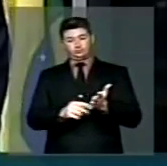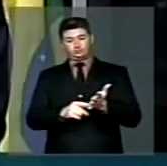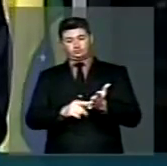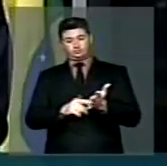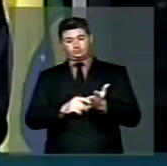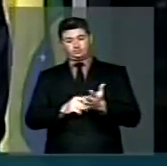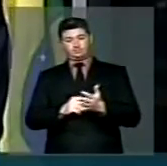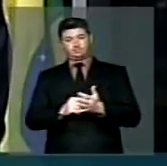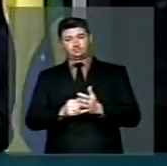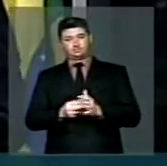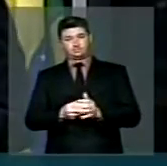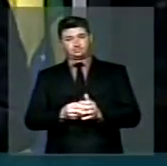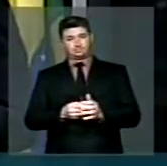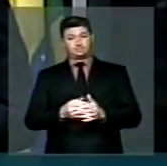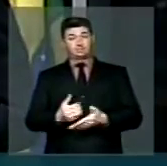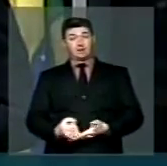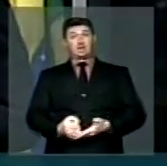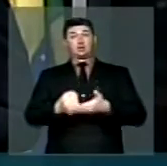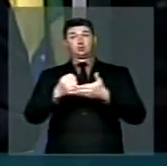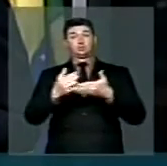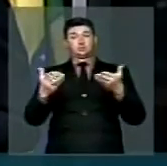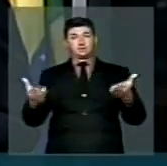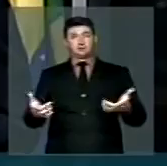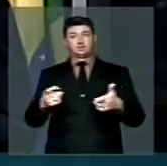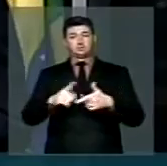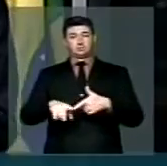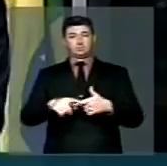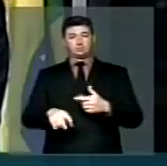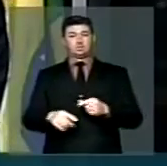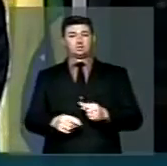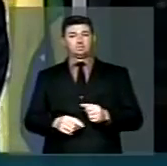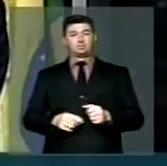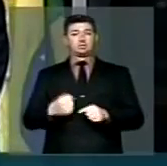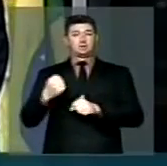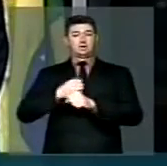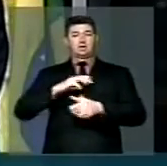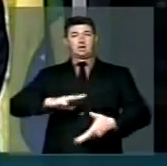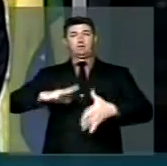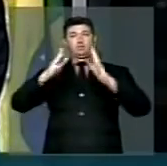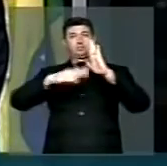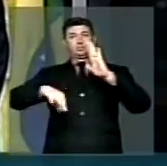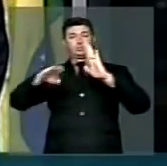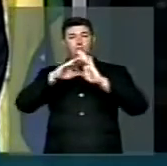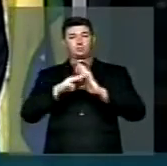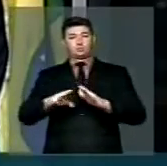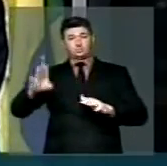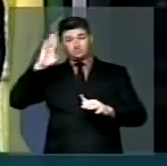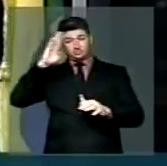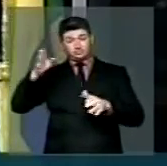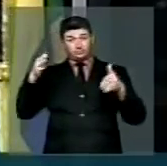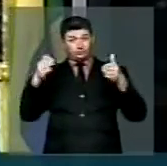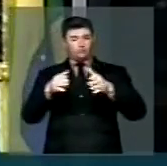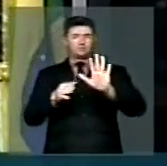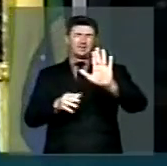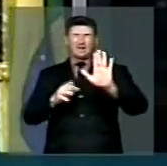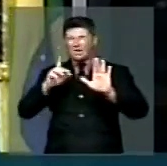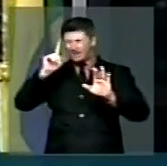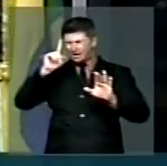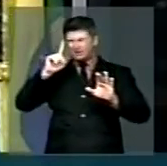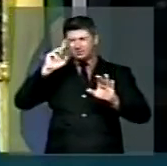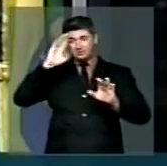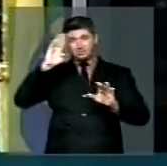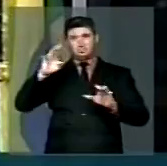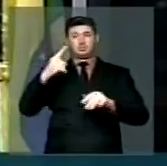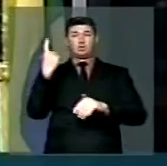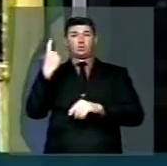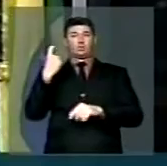sentido de ajudar nesta reconstrução da infraestrutura, o principal eixo, aliás, o único eixo